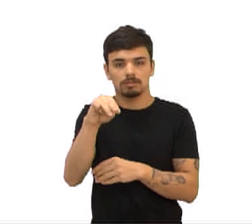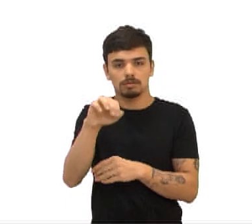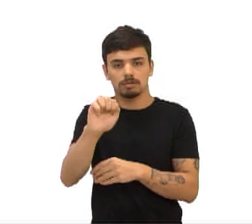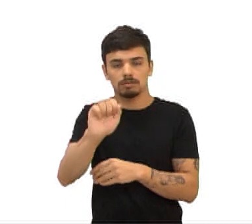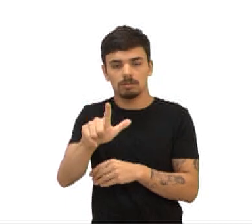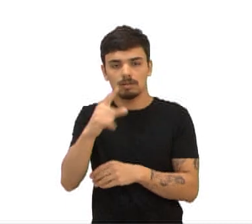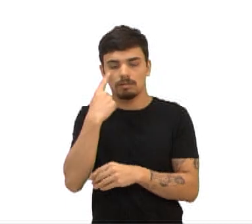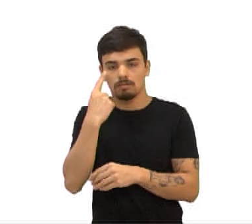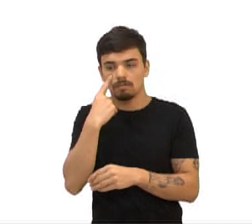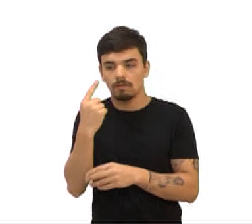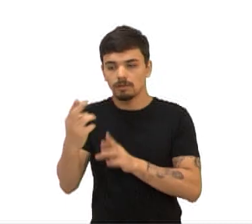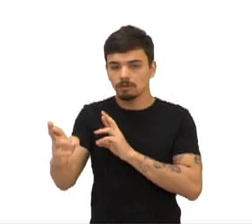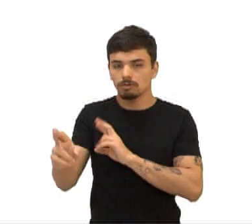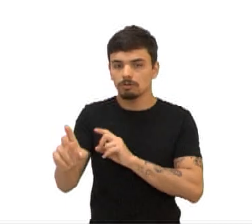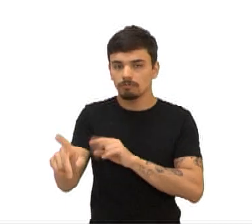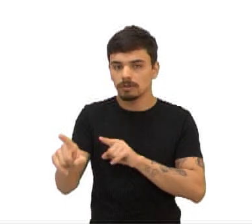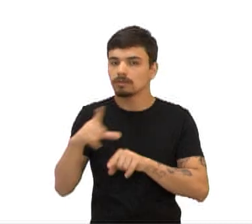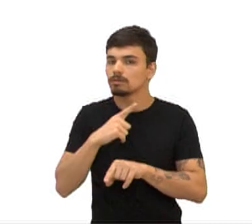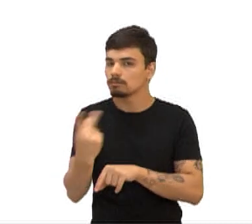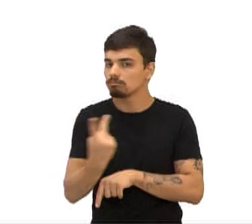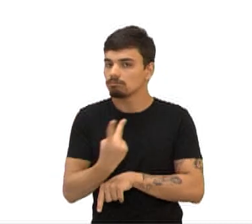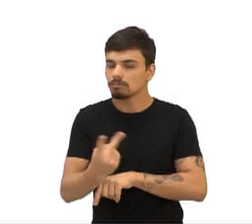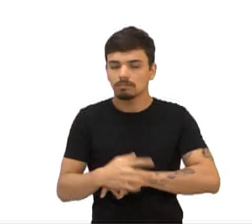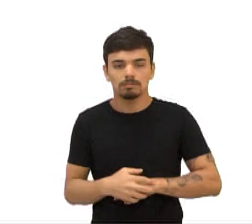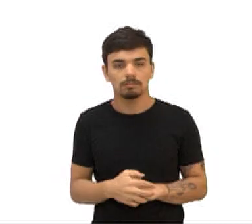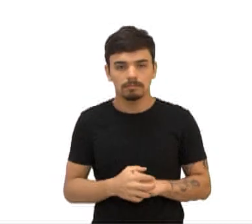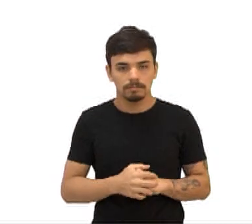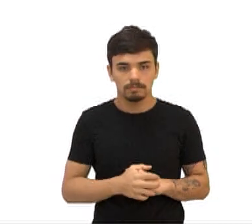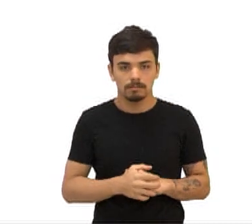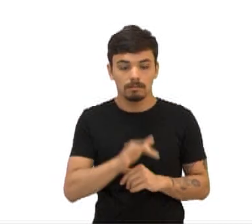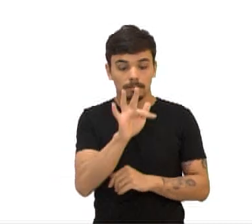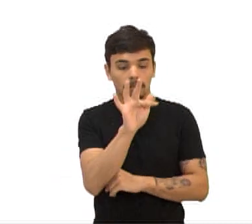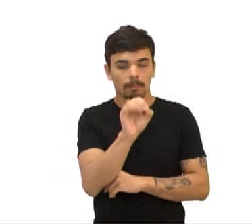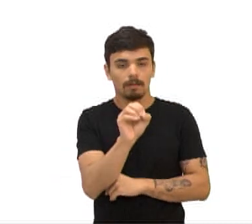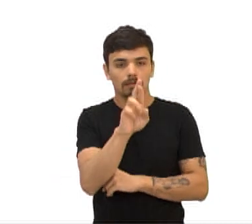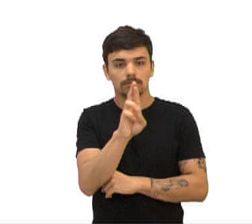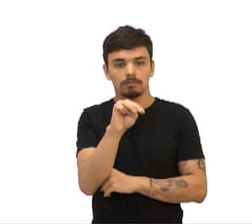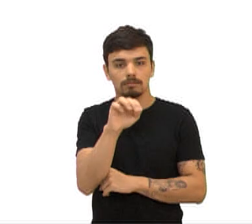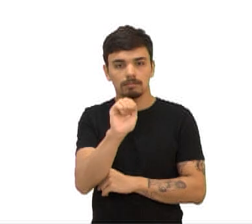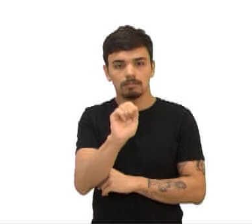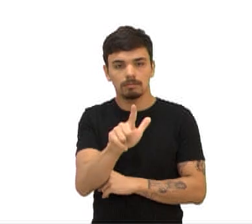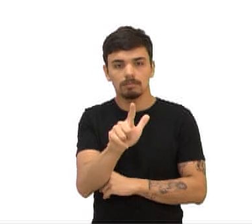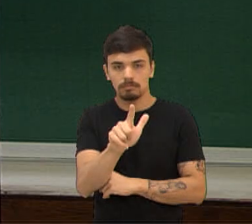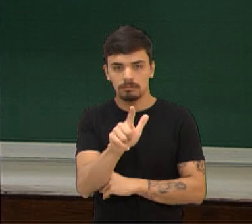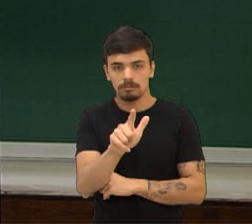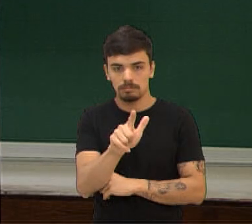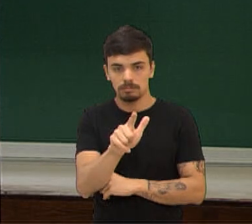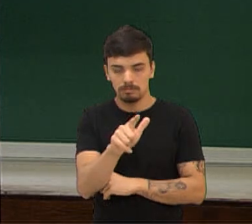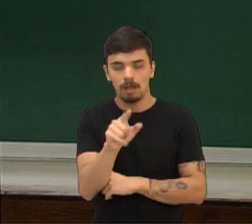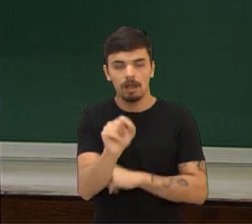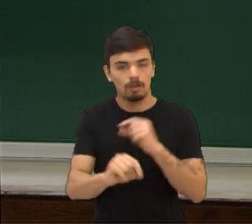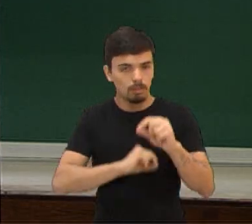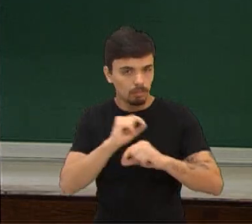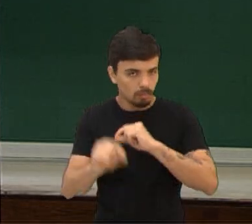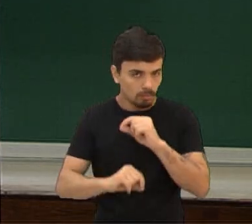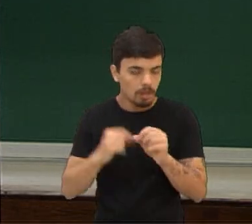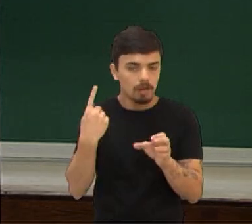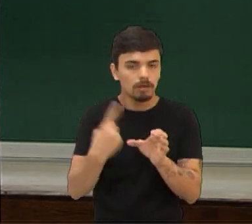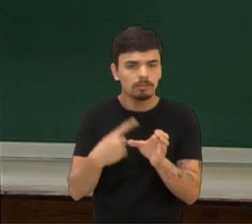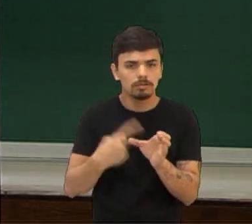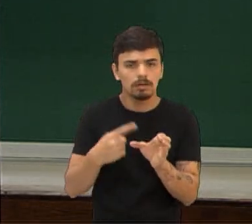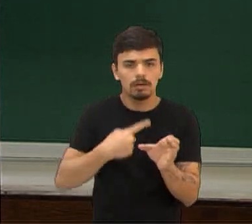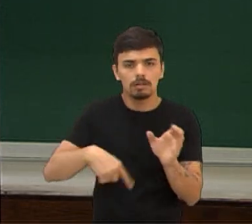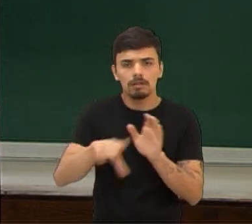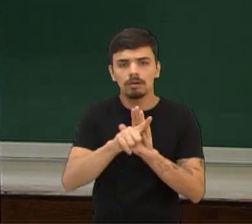entre a cidadania real e formal. A cidadania formal, cidadania da forma, é aquela que está